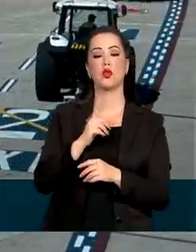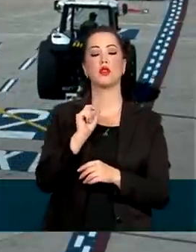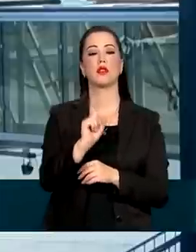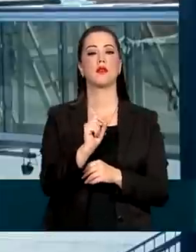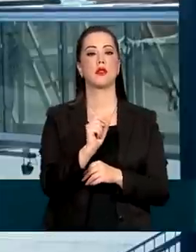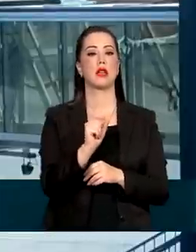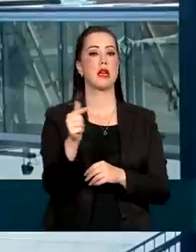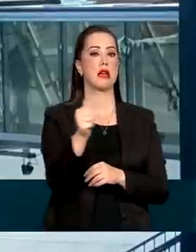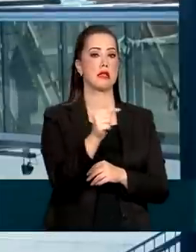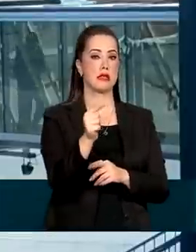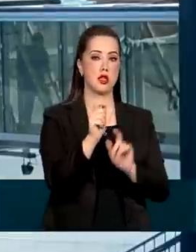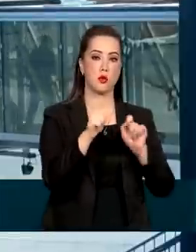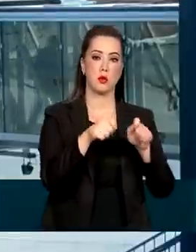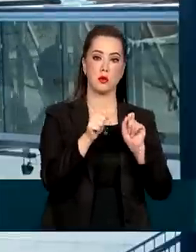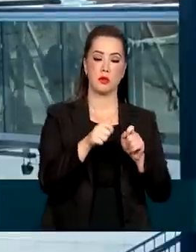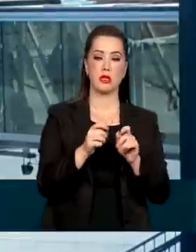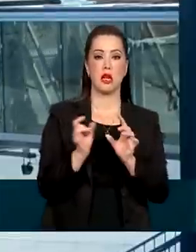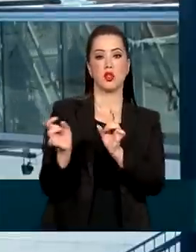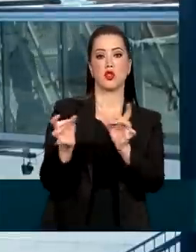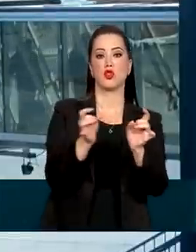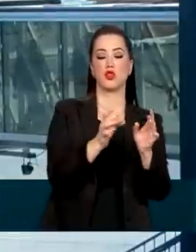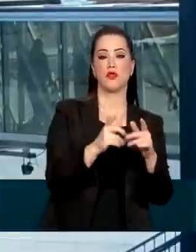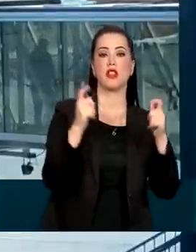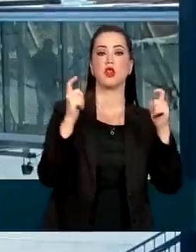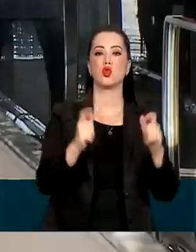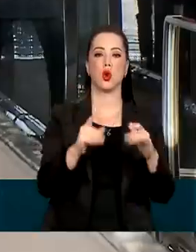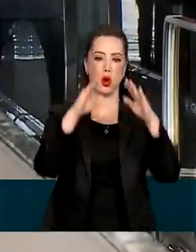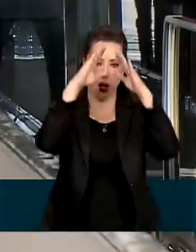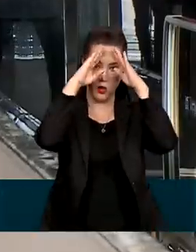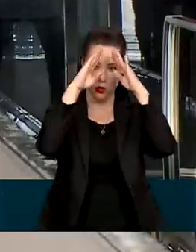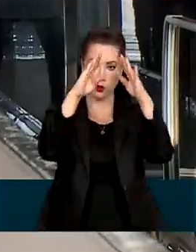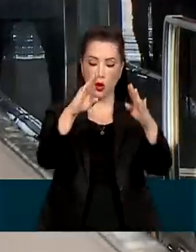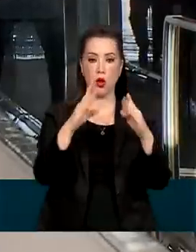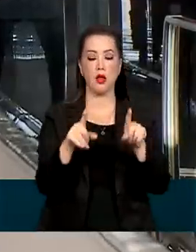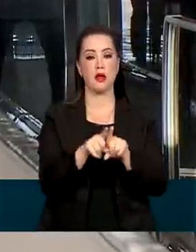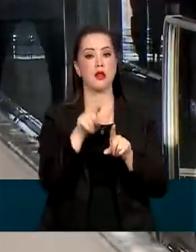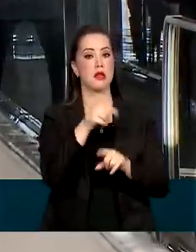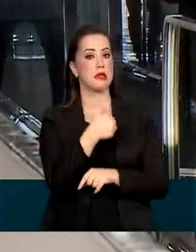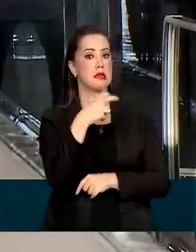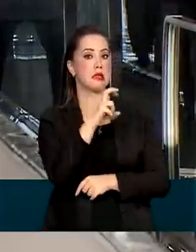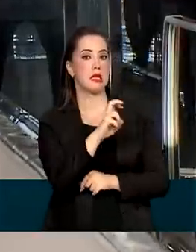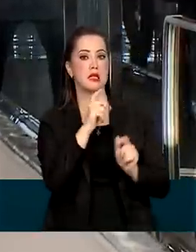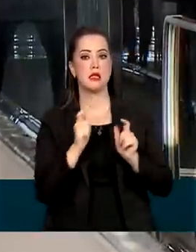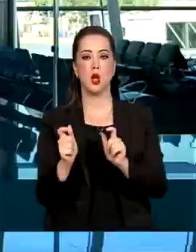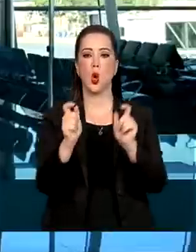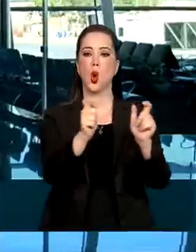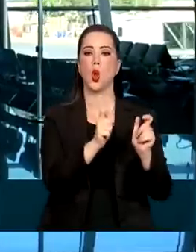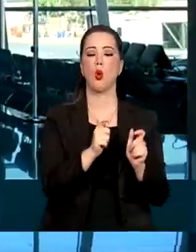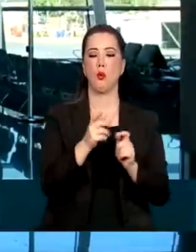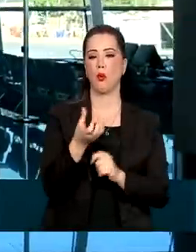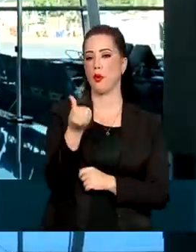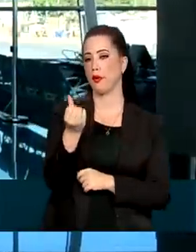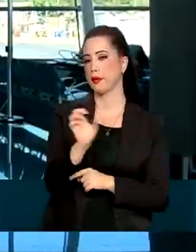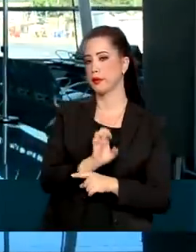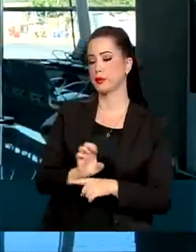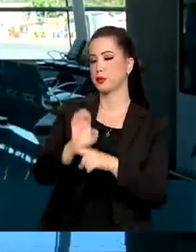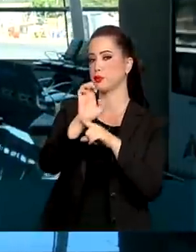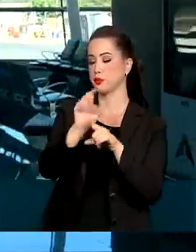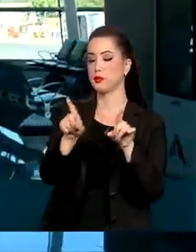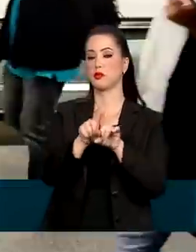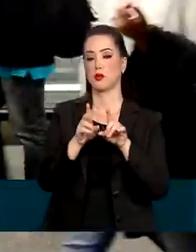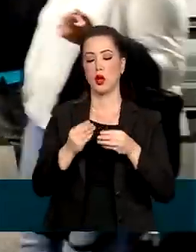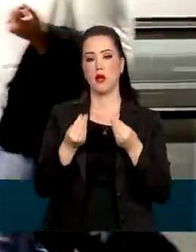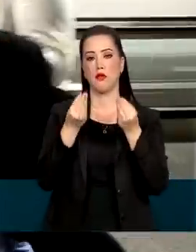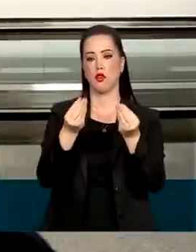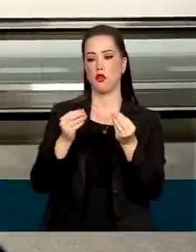rodada de desestatização de terminais aeroviários foram 15 aeroportos distribuídos por seis estados e